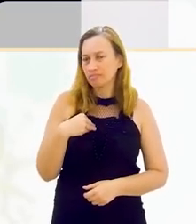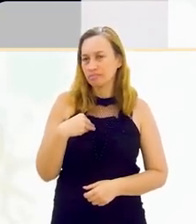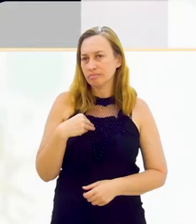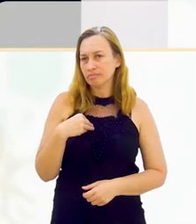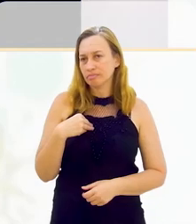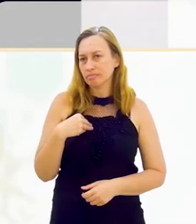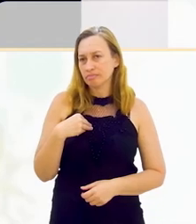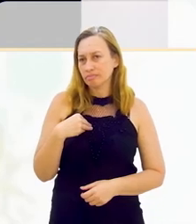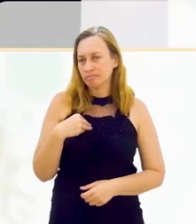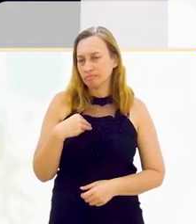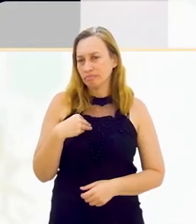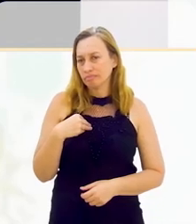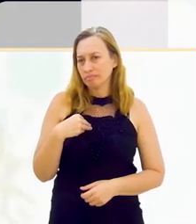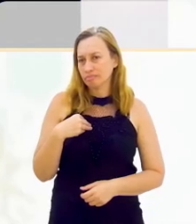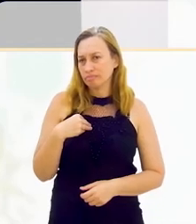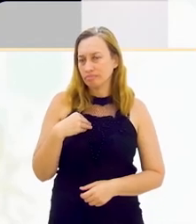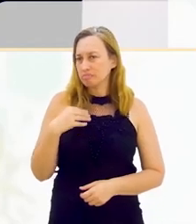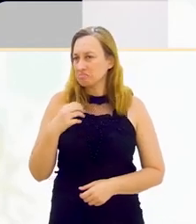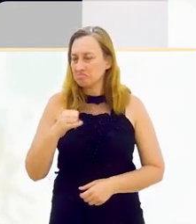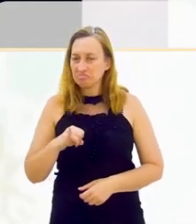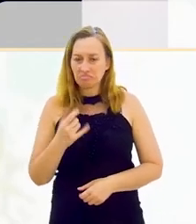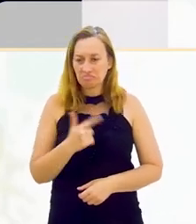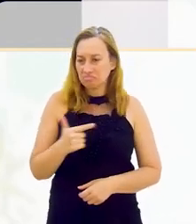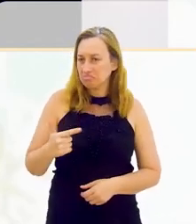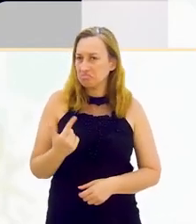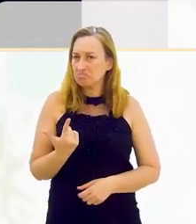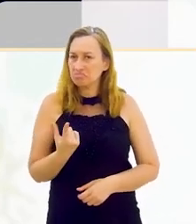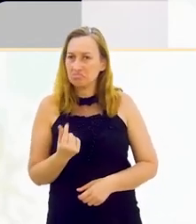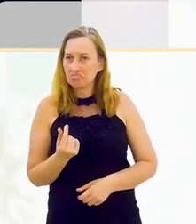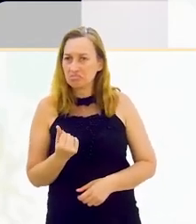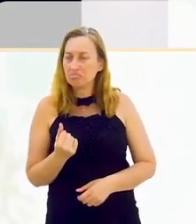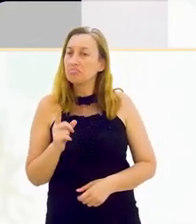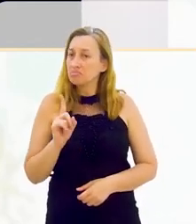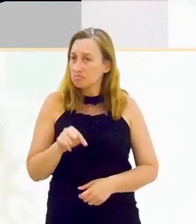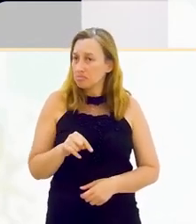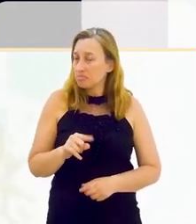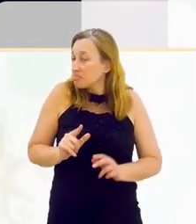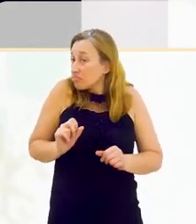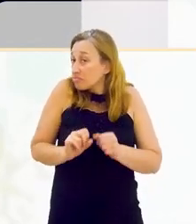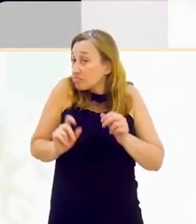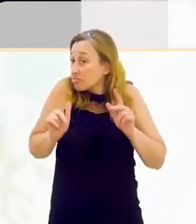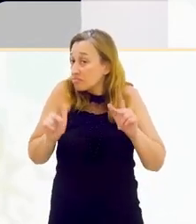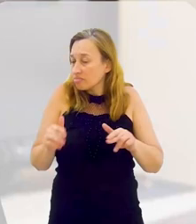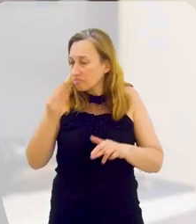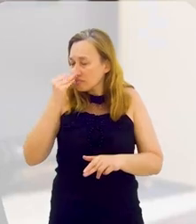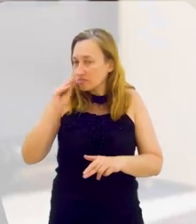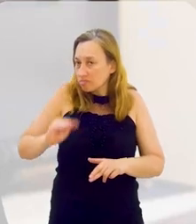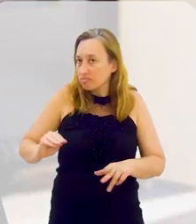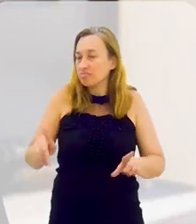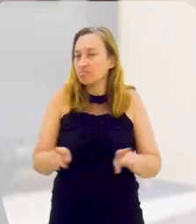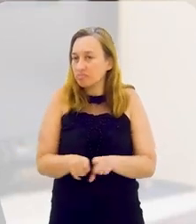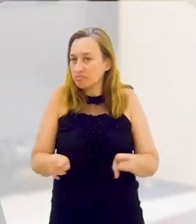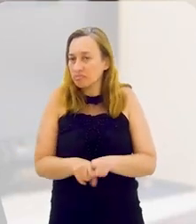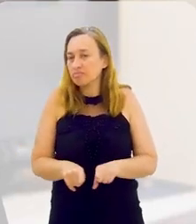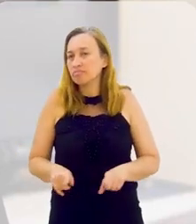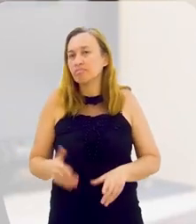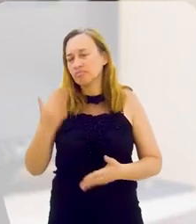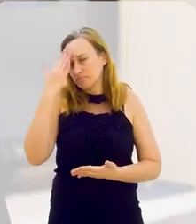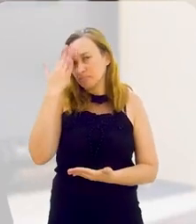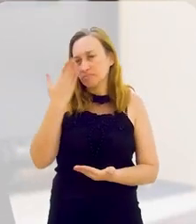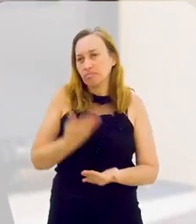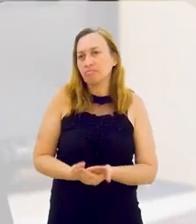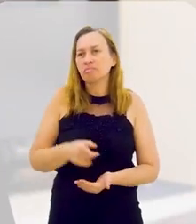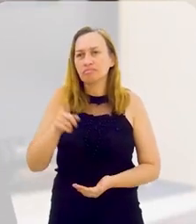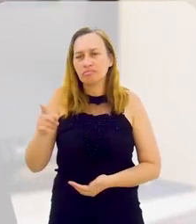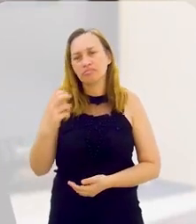sua tendência, se você não tem recursos, é fazer a mesma coisa, é rejeitar.